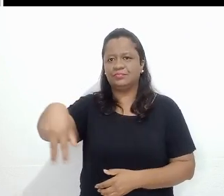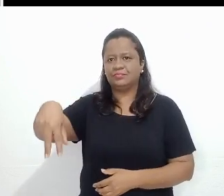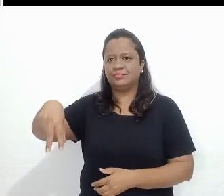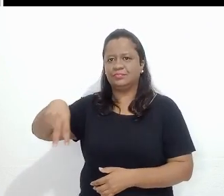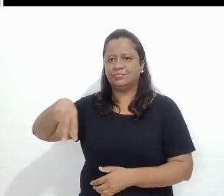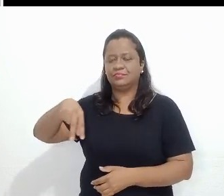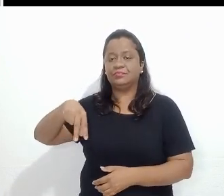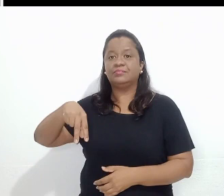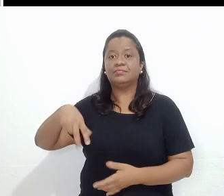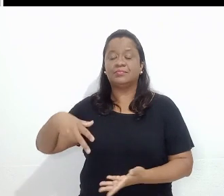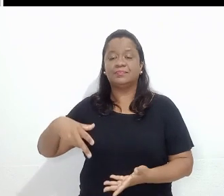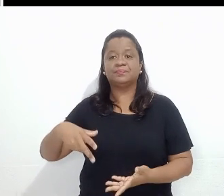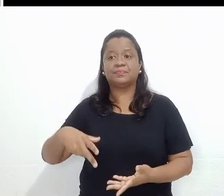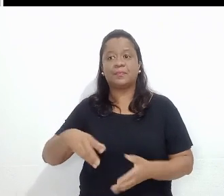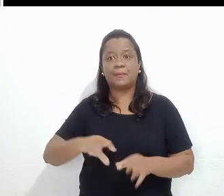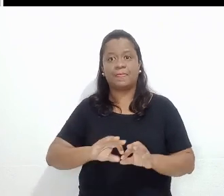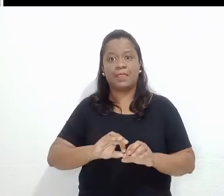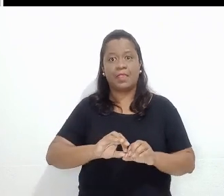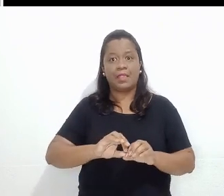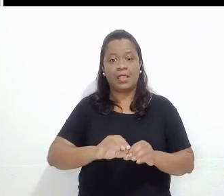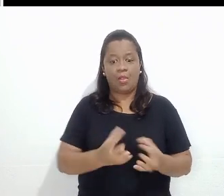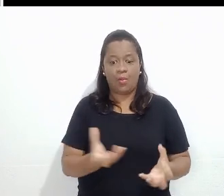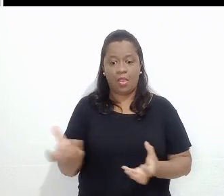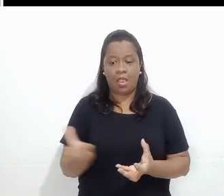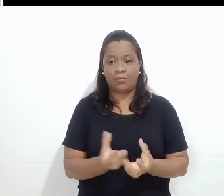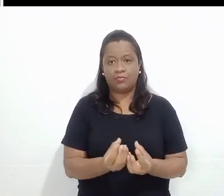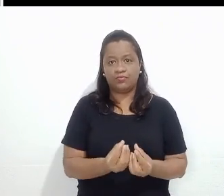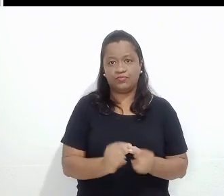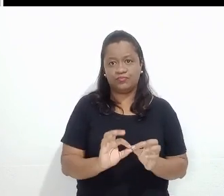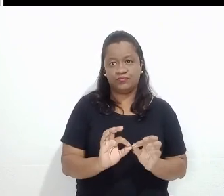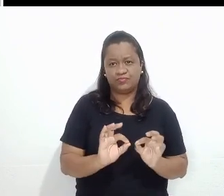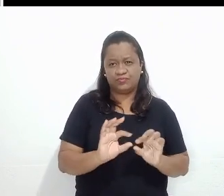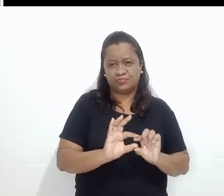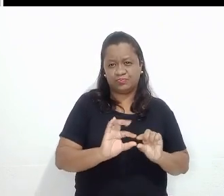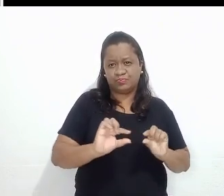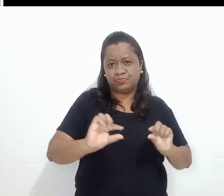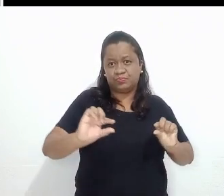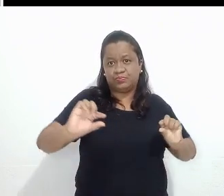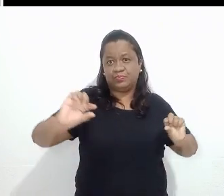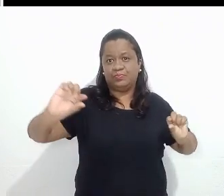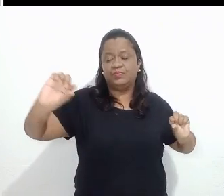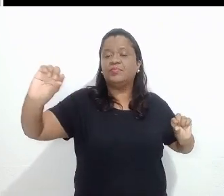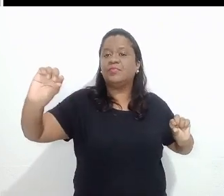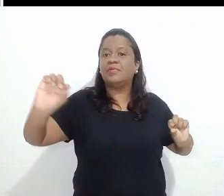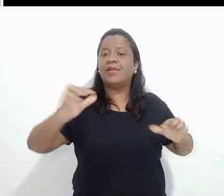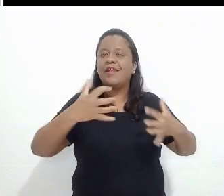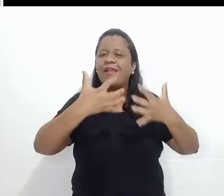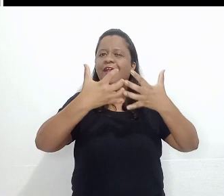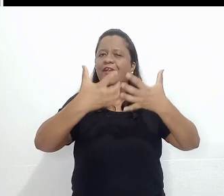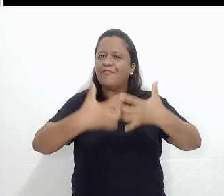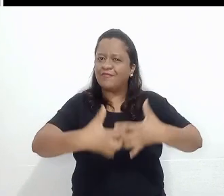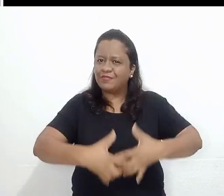Tá? Eles esticam os cabos, eles garantem que tudo vai funcionar com segurança. Tá? E você